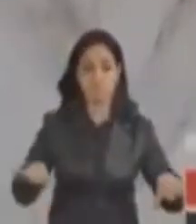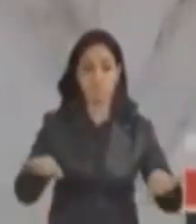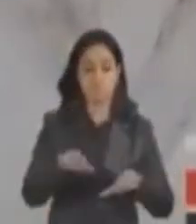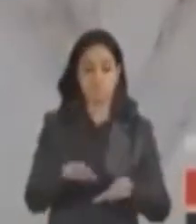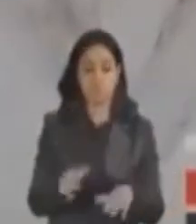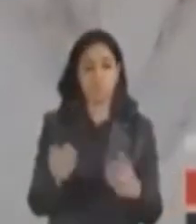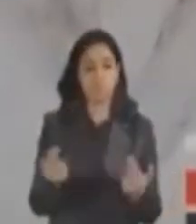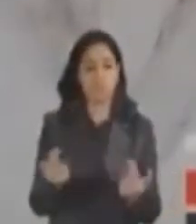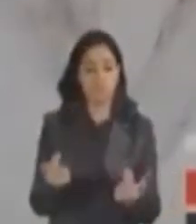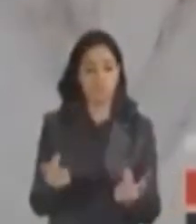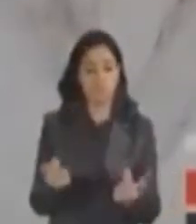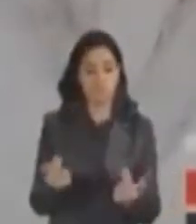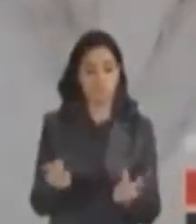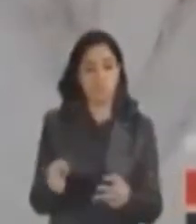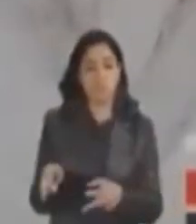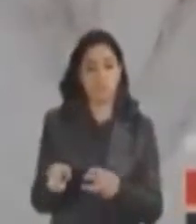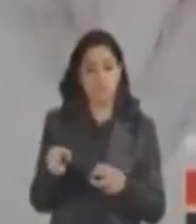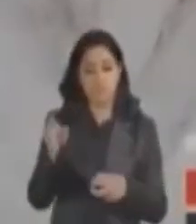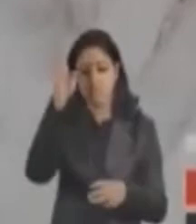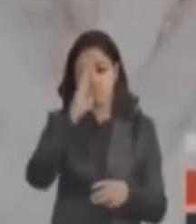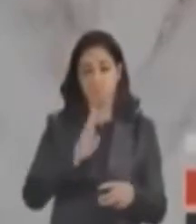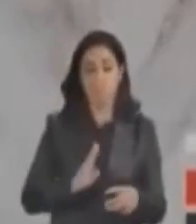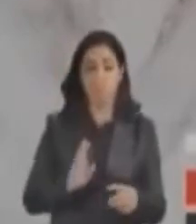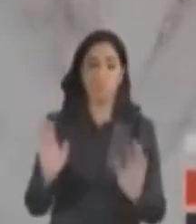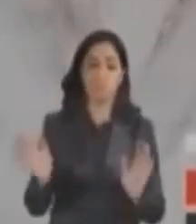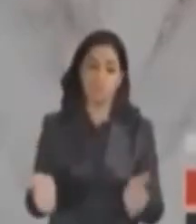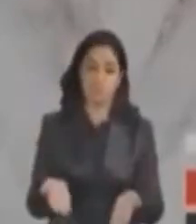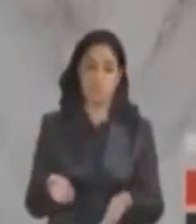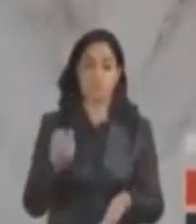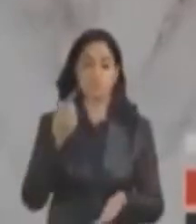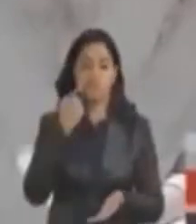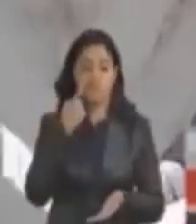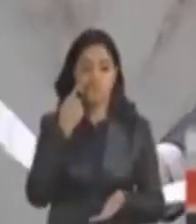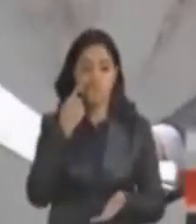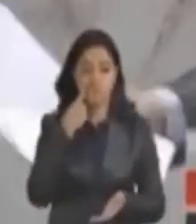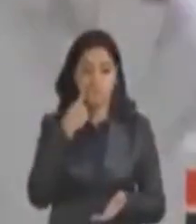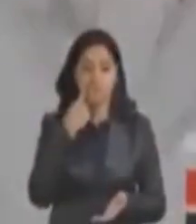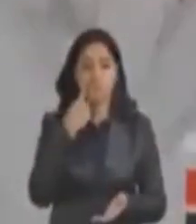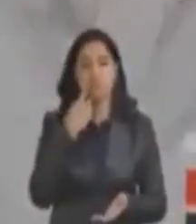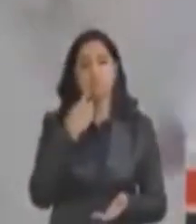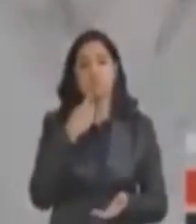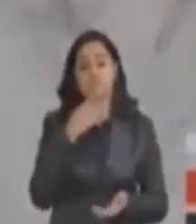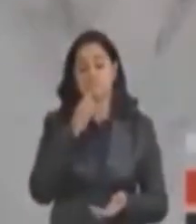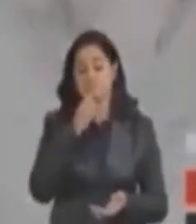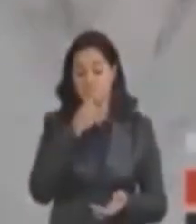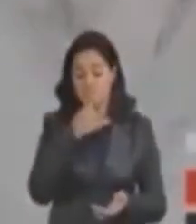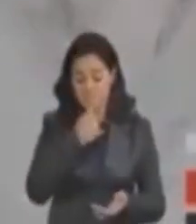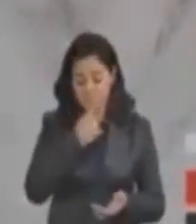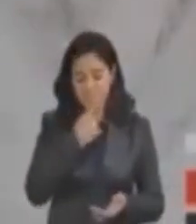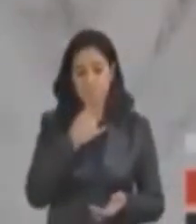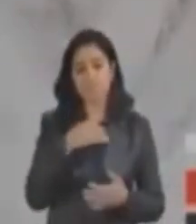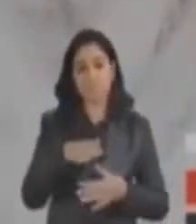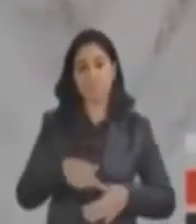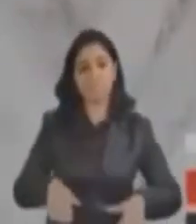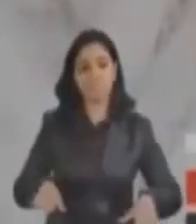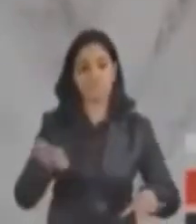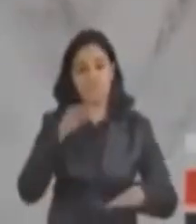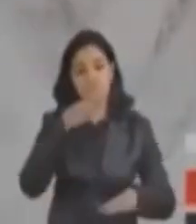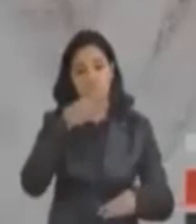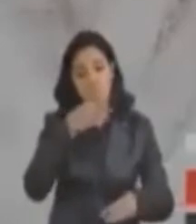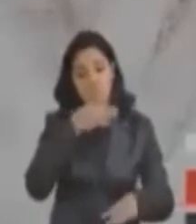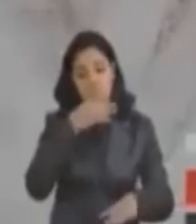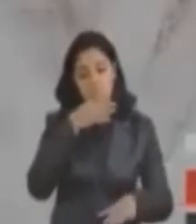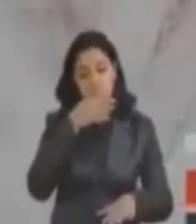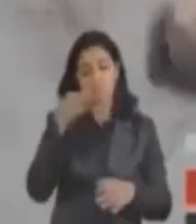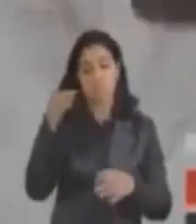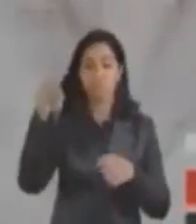é por isso que o brasil agora está assistindo de forma estupefato e também do ponto de vista internacional a retomada